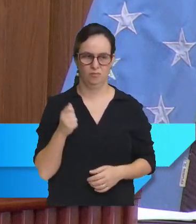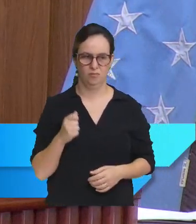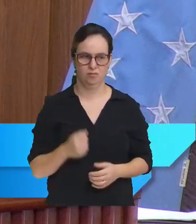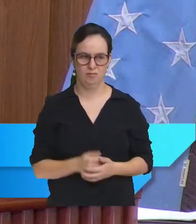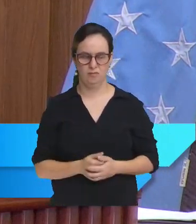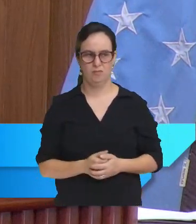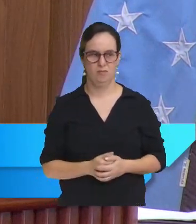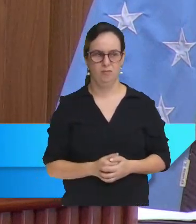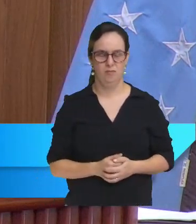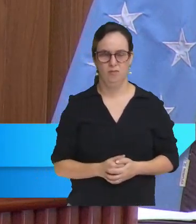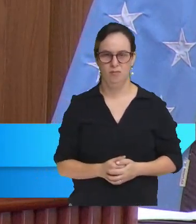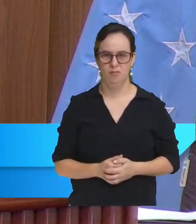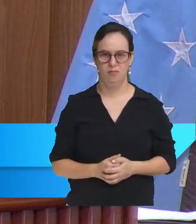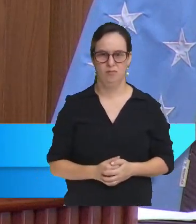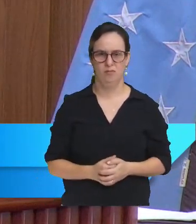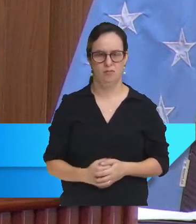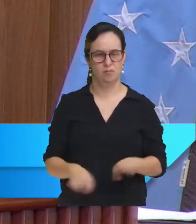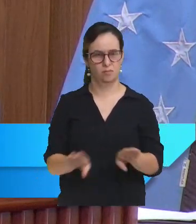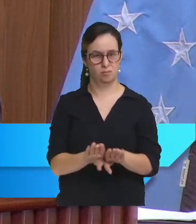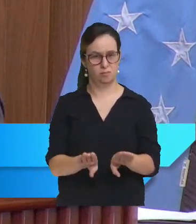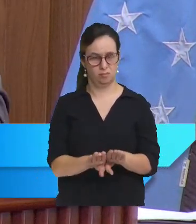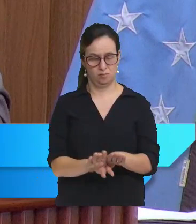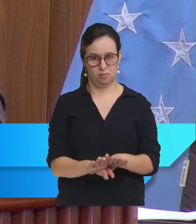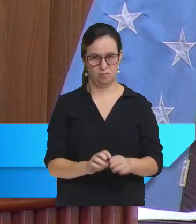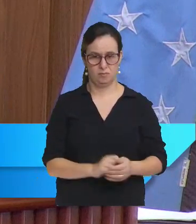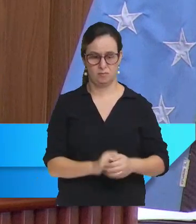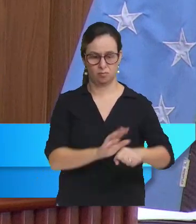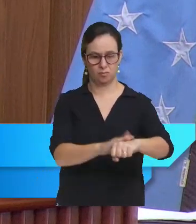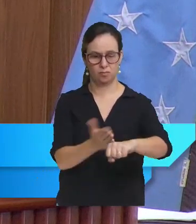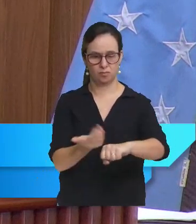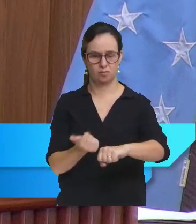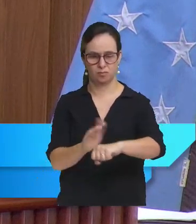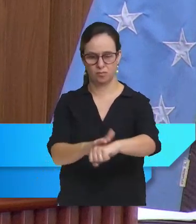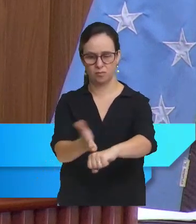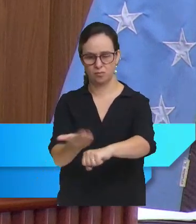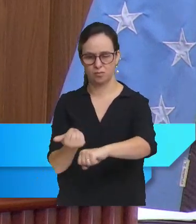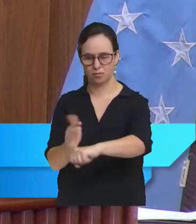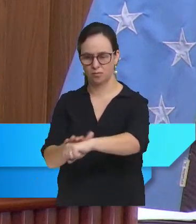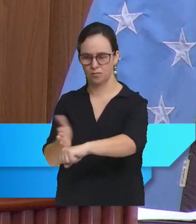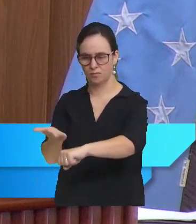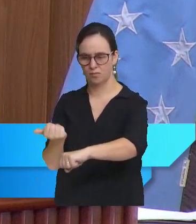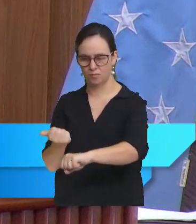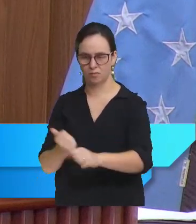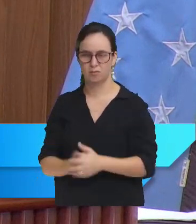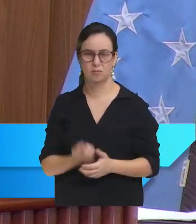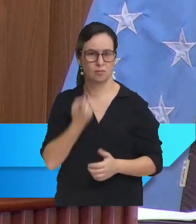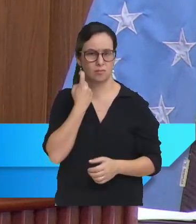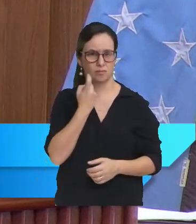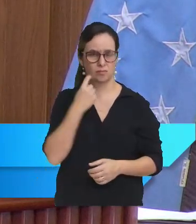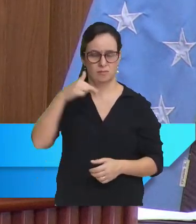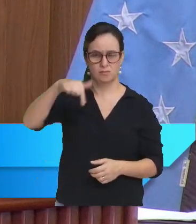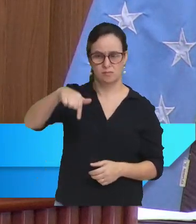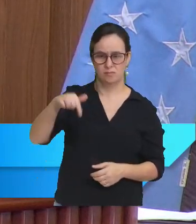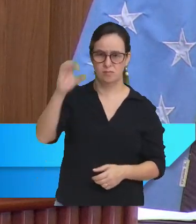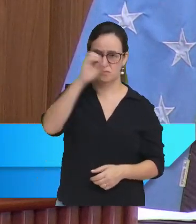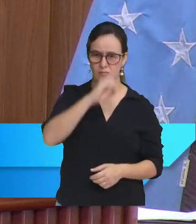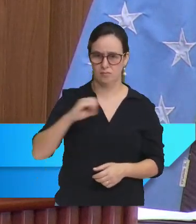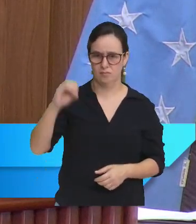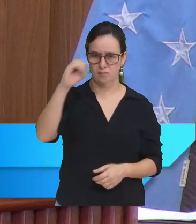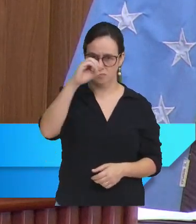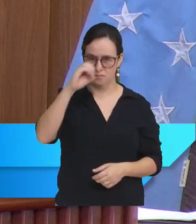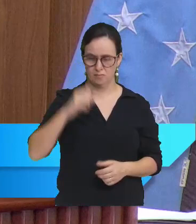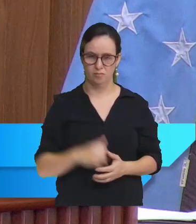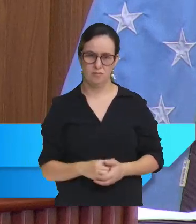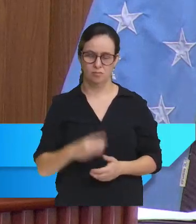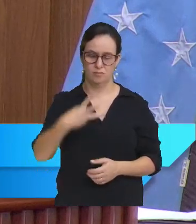população para, nesta sexta-feira, dia 7 de outubro, a terceira noite festiva do SOS Pets,